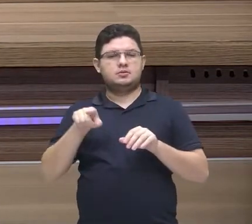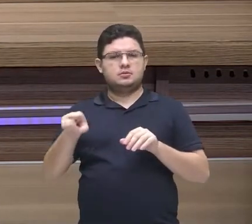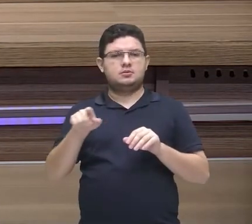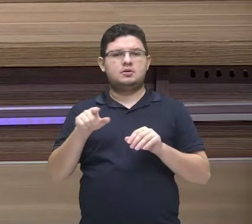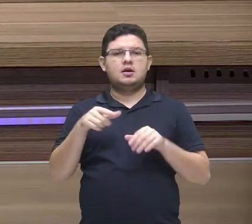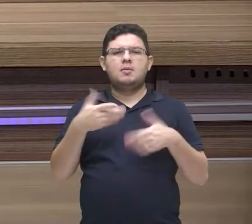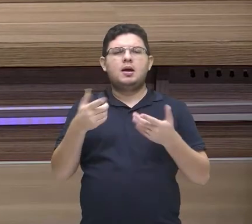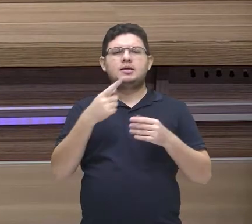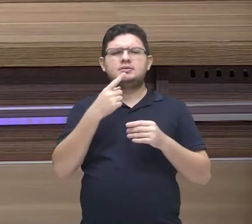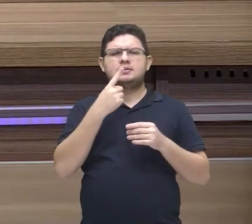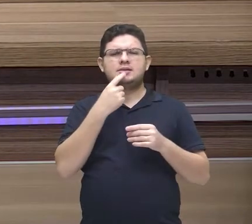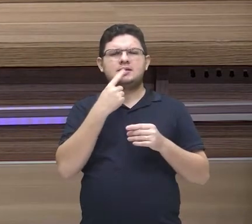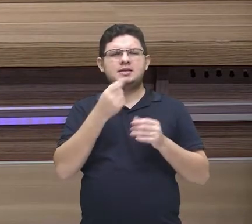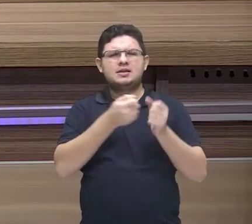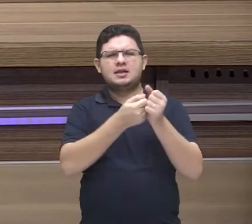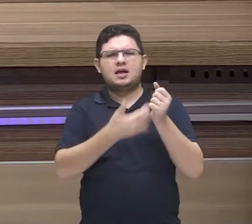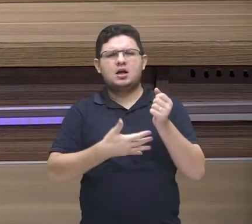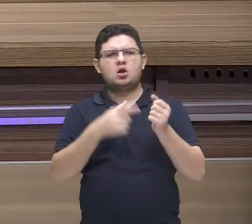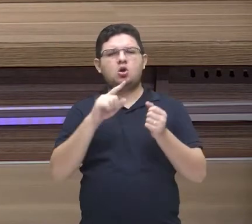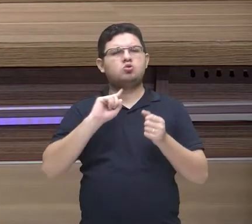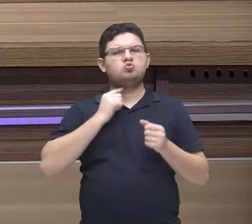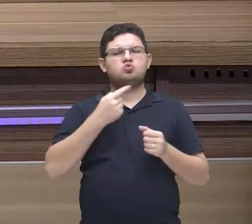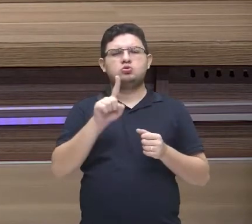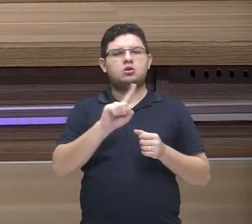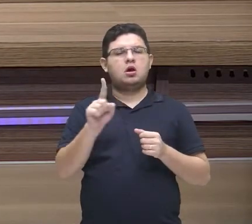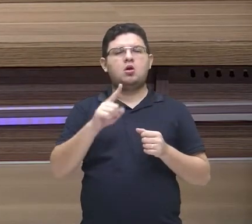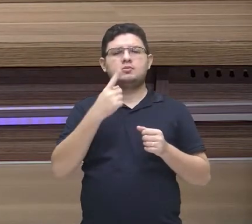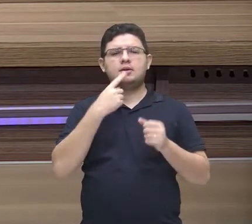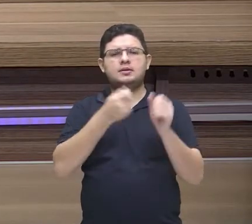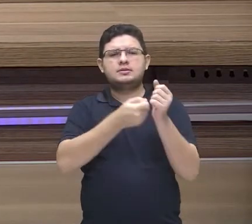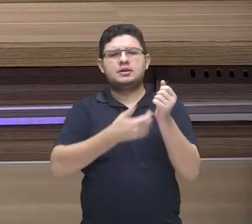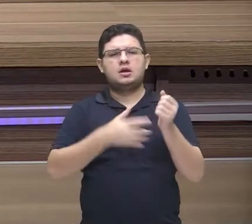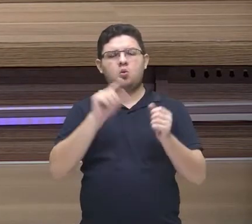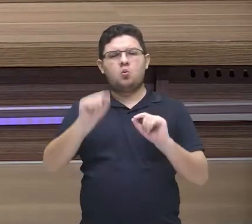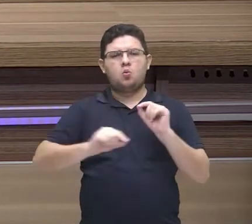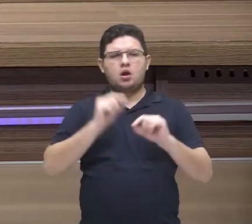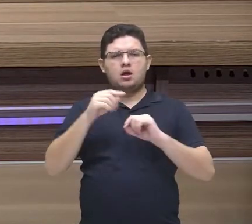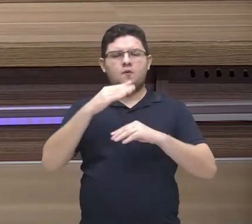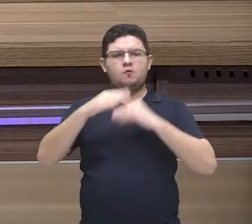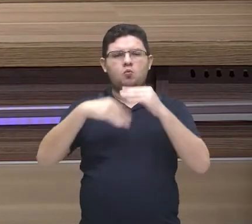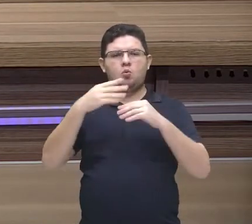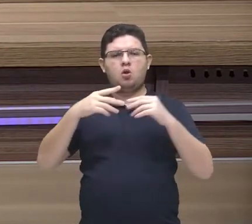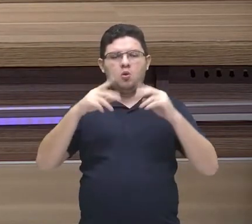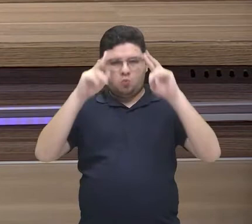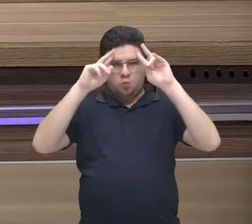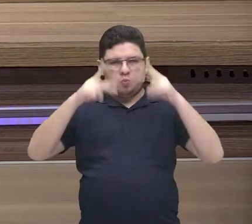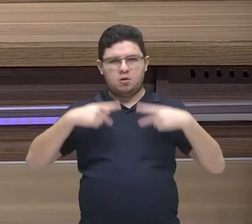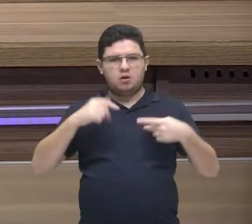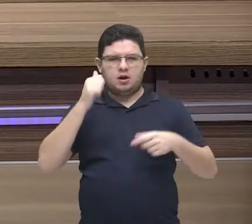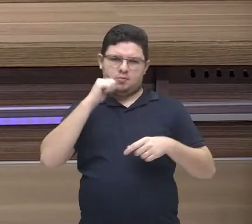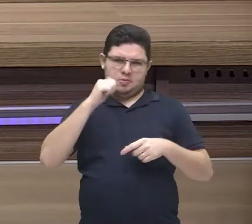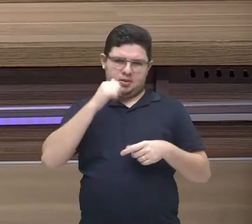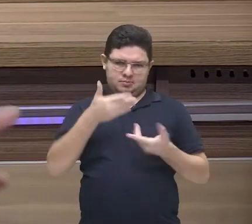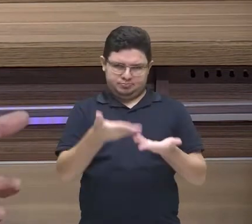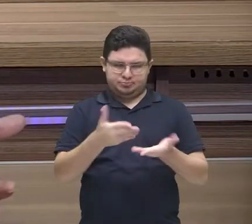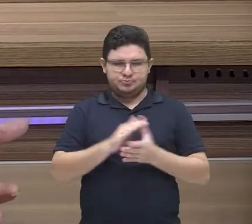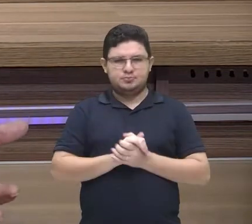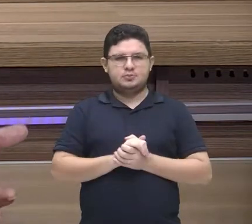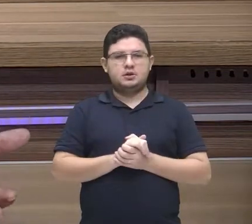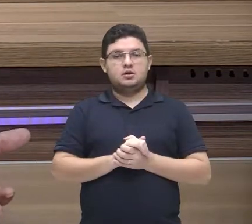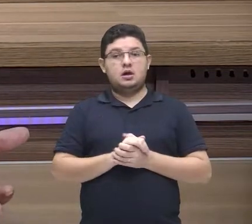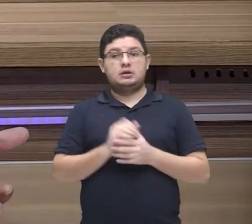não suja, sangue é uma parte normal da evolução das meninas. Então, a gente falar isso, todo mundo se